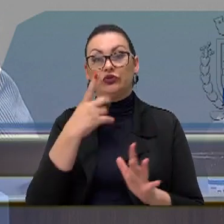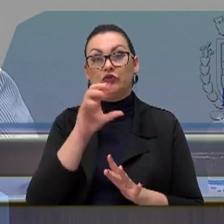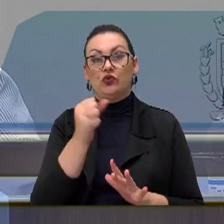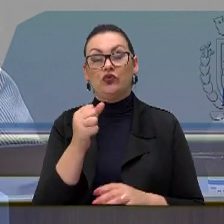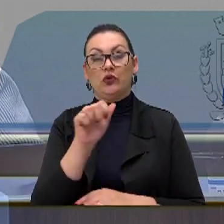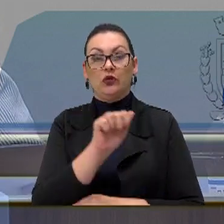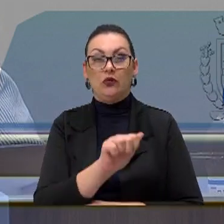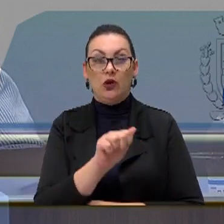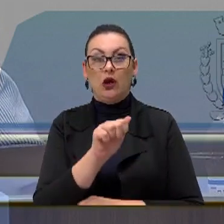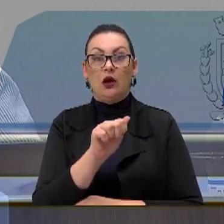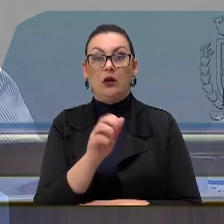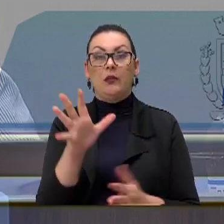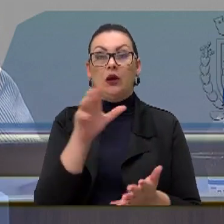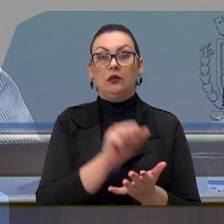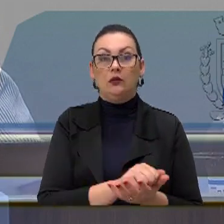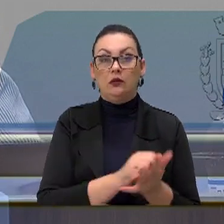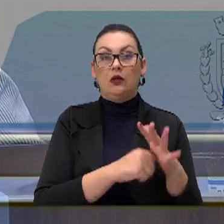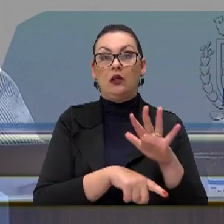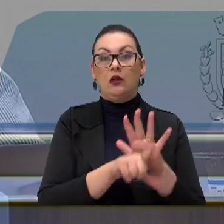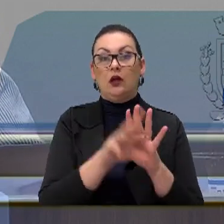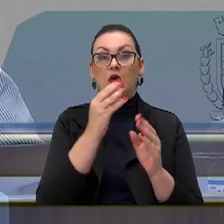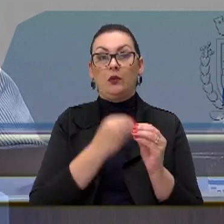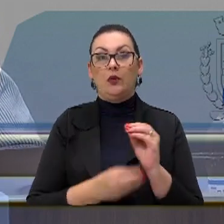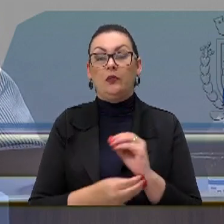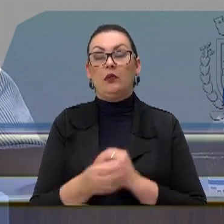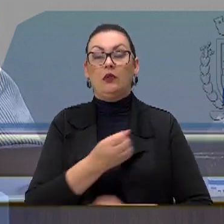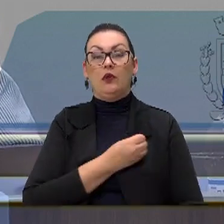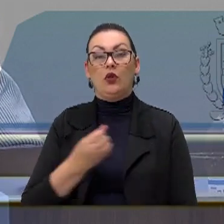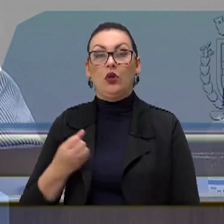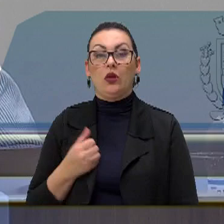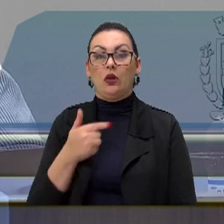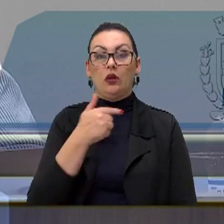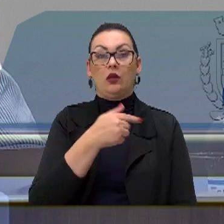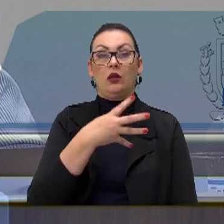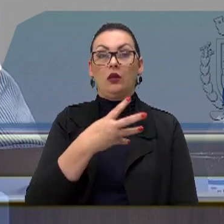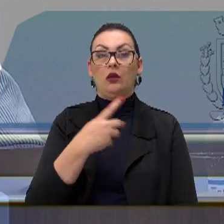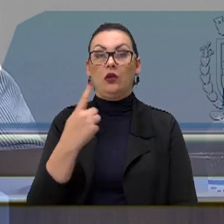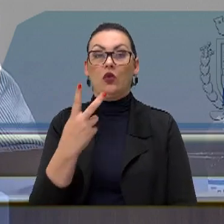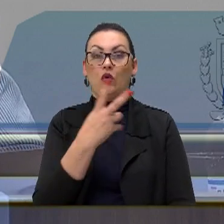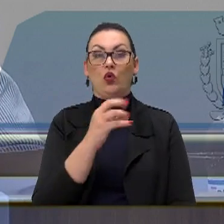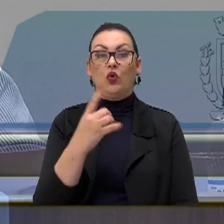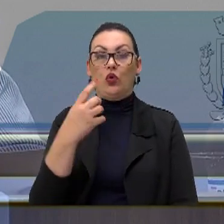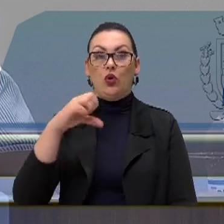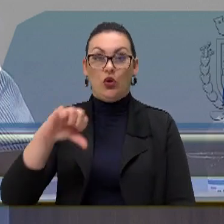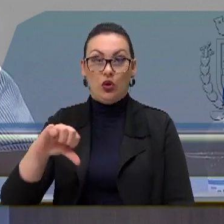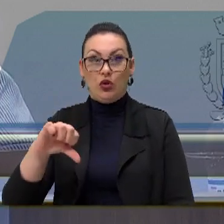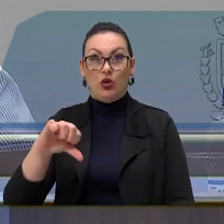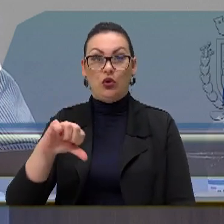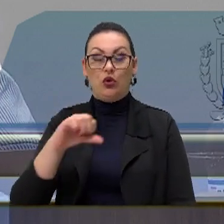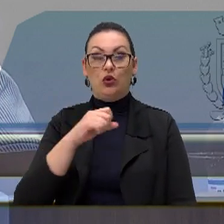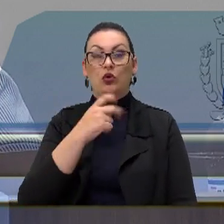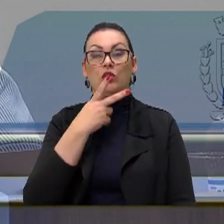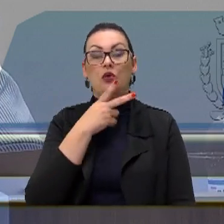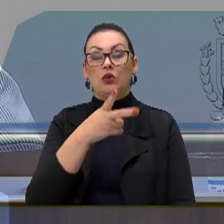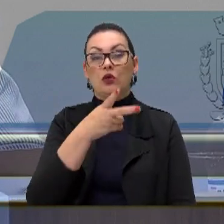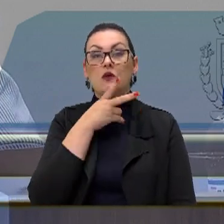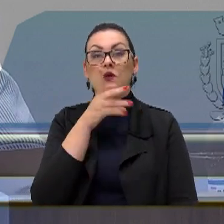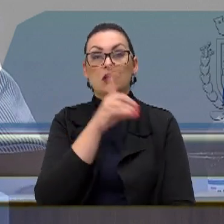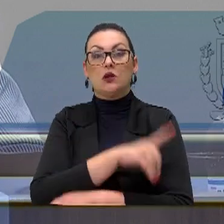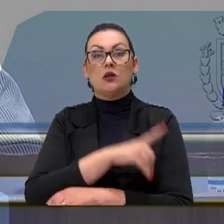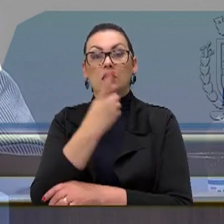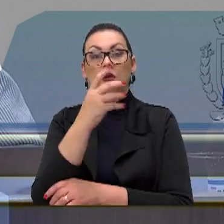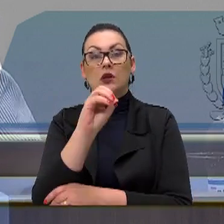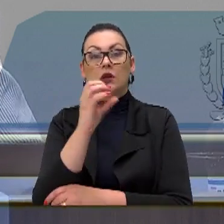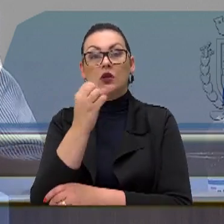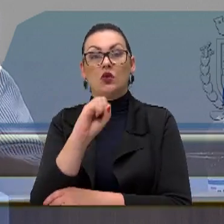18-A para ser acrescentado à Lei Complementar número 741 de 2019. Santa Cruz do Sul, 10